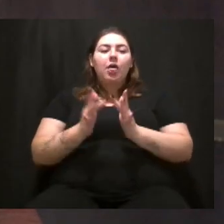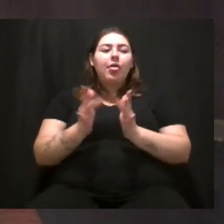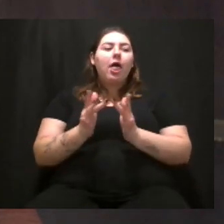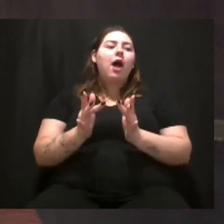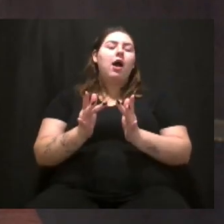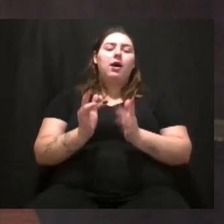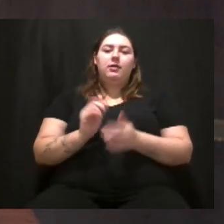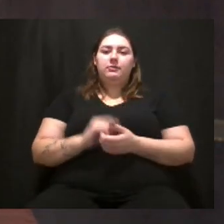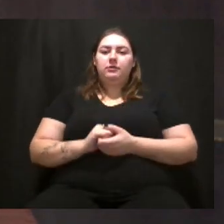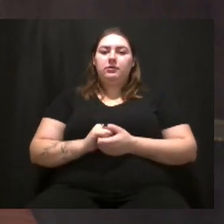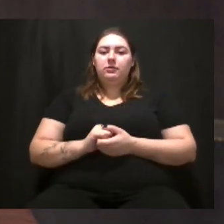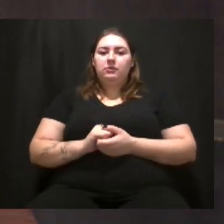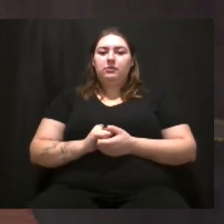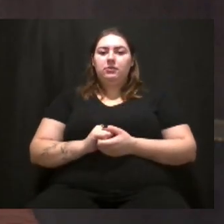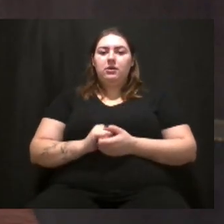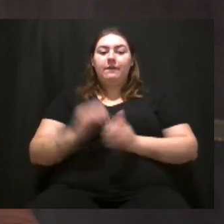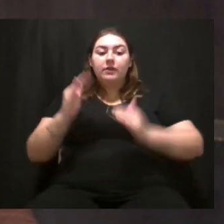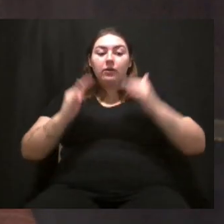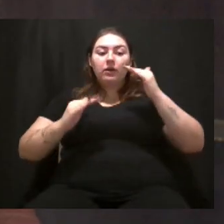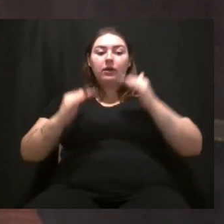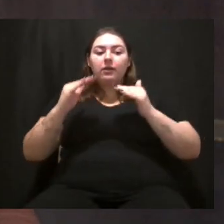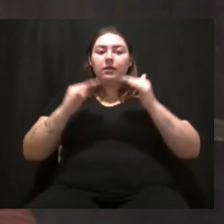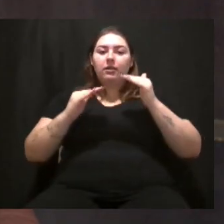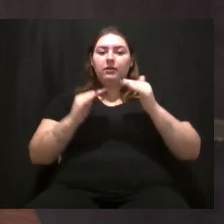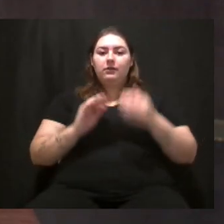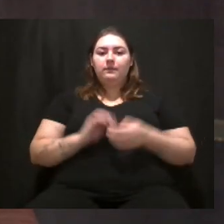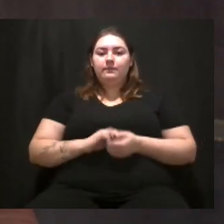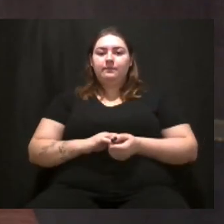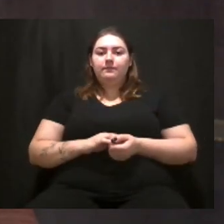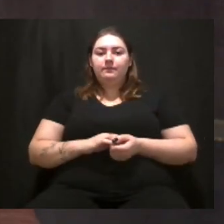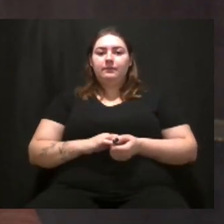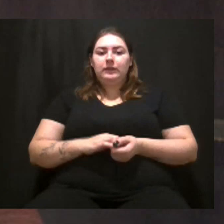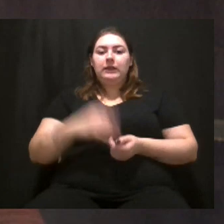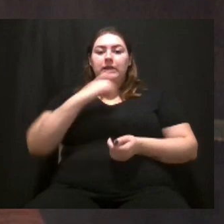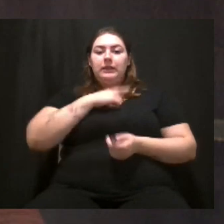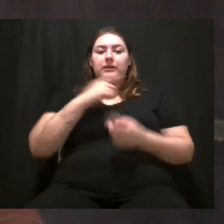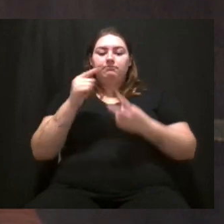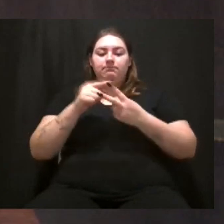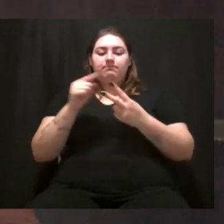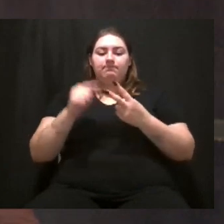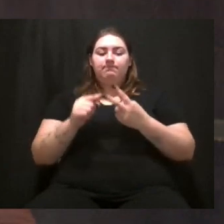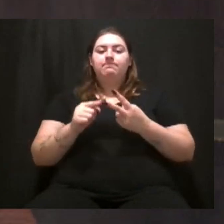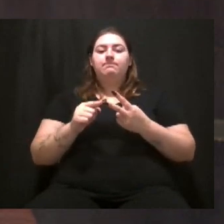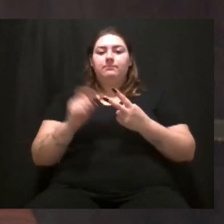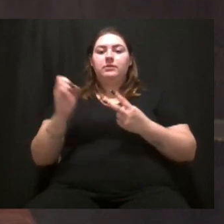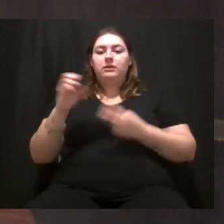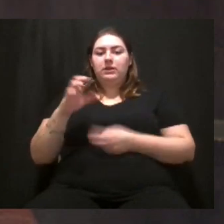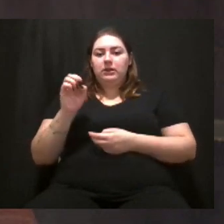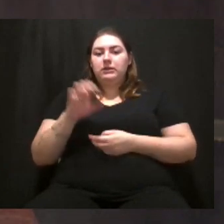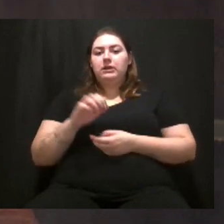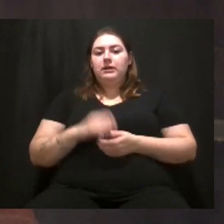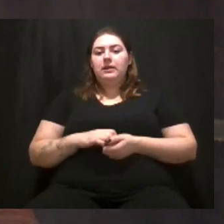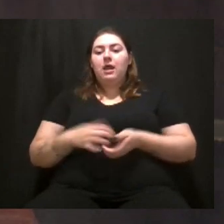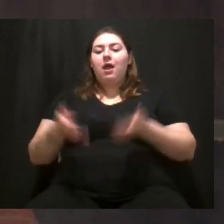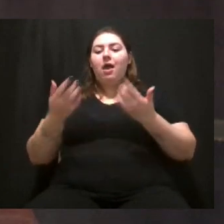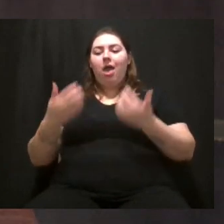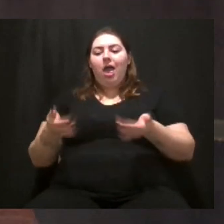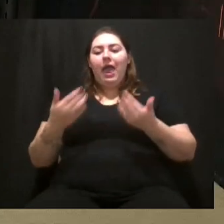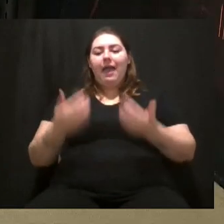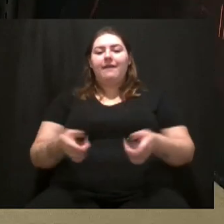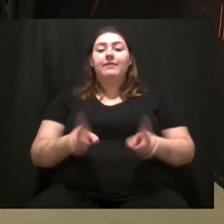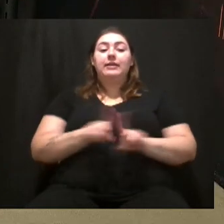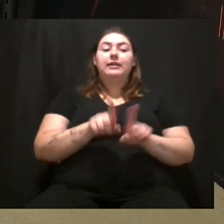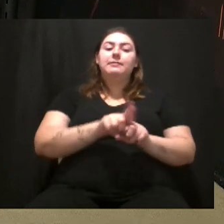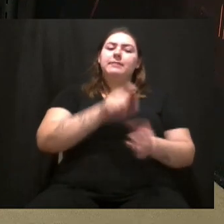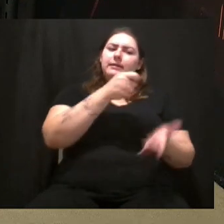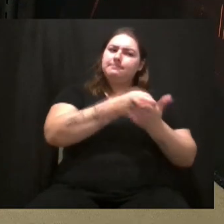uma parte e ficar com a outra. Está com a gente ter as duas partes, né? Tanto a parte leve quanto a parte pesada. Né?